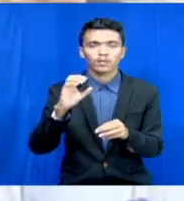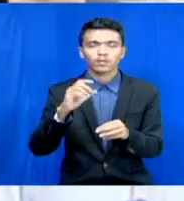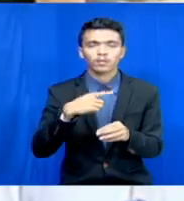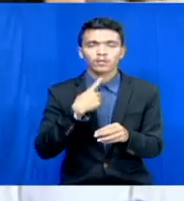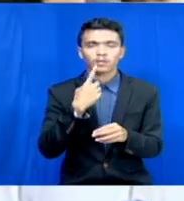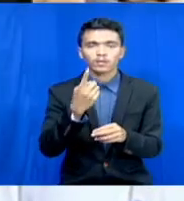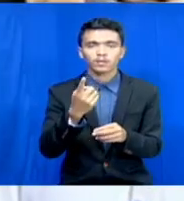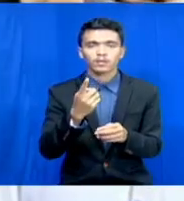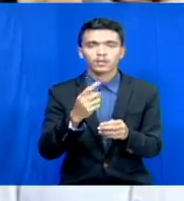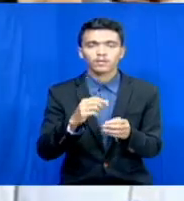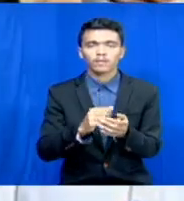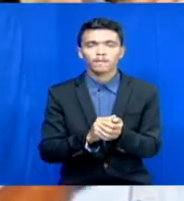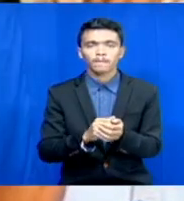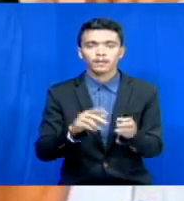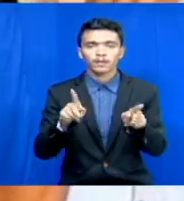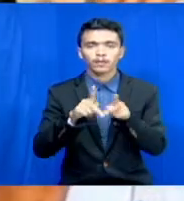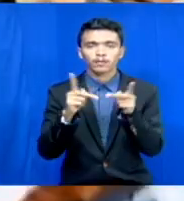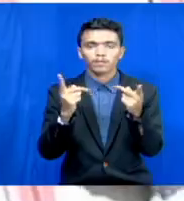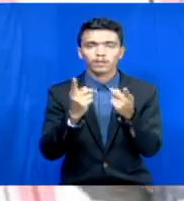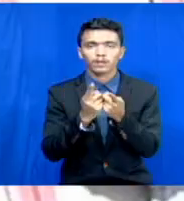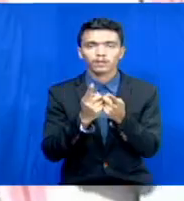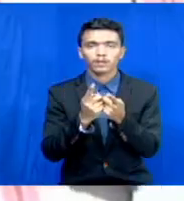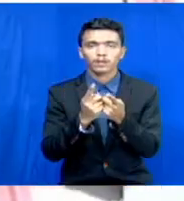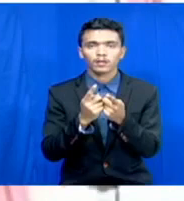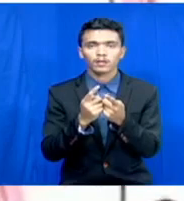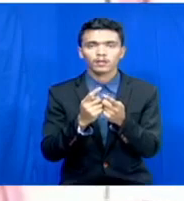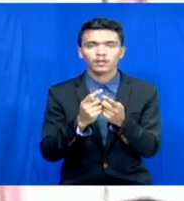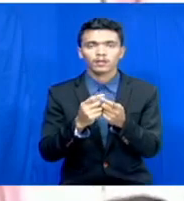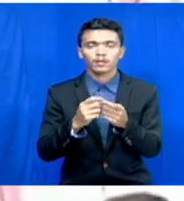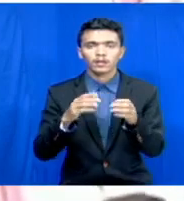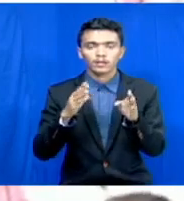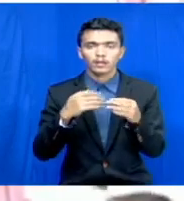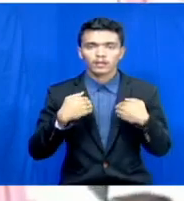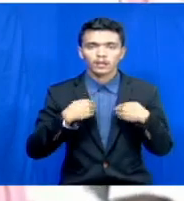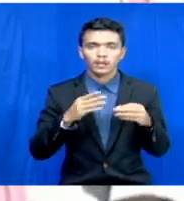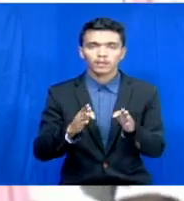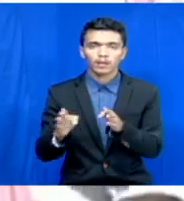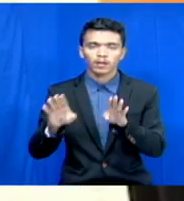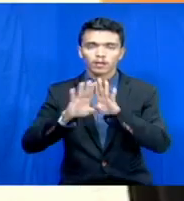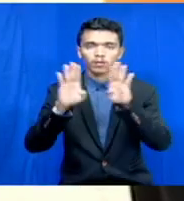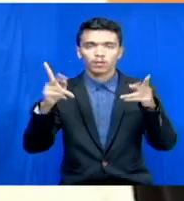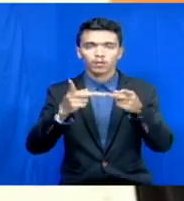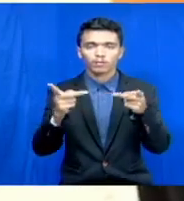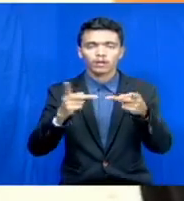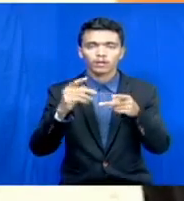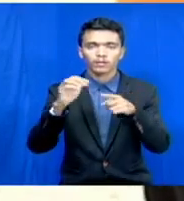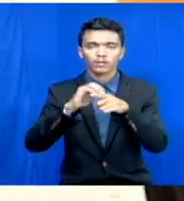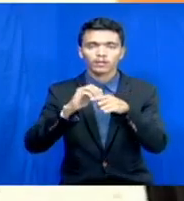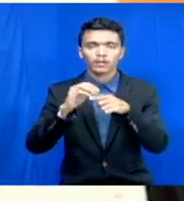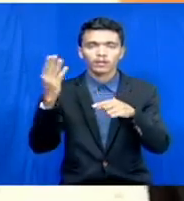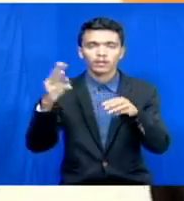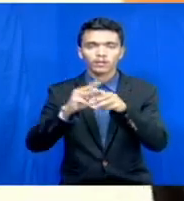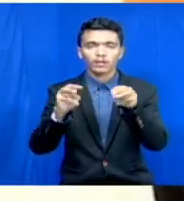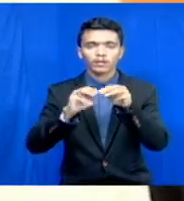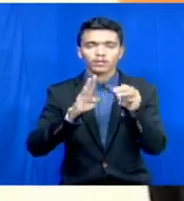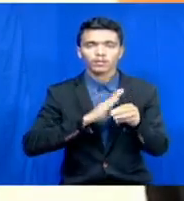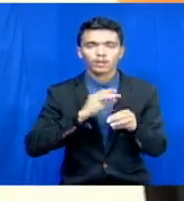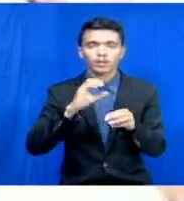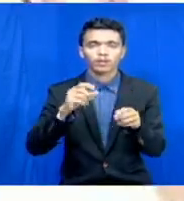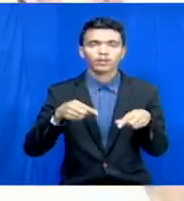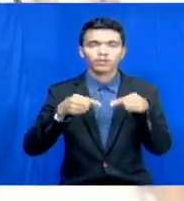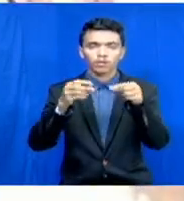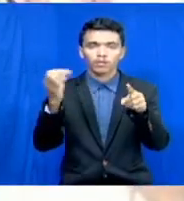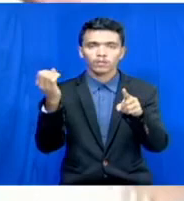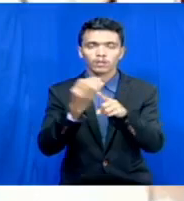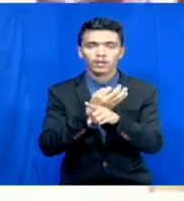Teten agradece ba companhia Hillwood Beers nebe ia plano atu loke centro treinamento ia município Baucau ori fo oportunidade